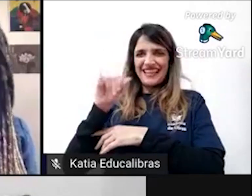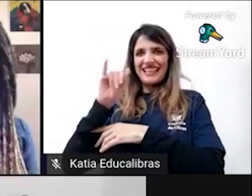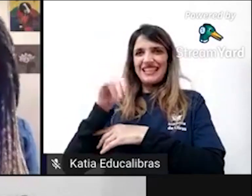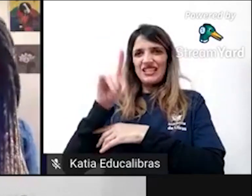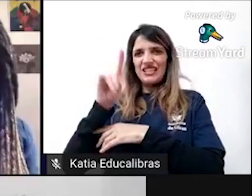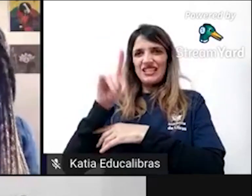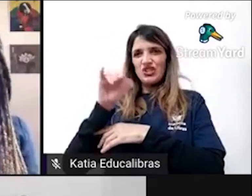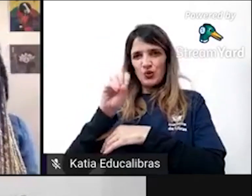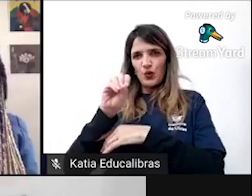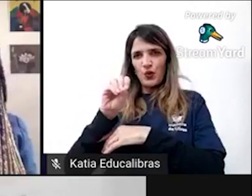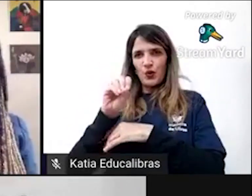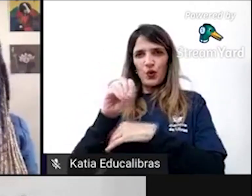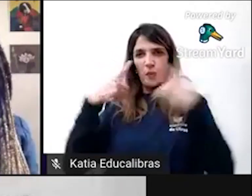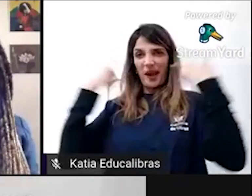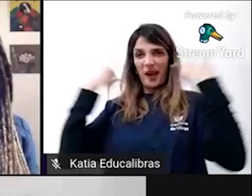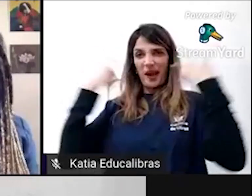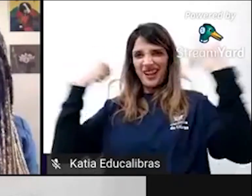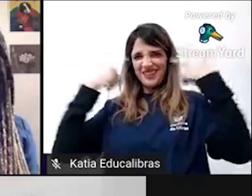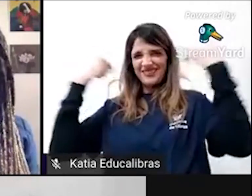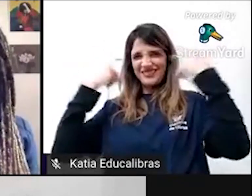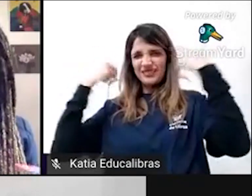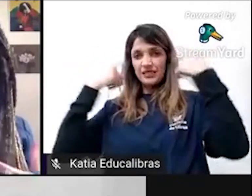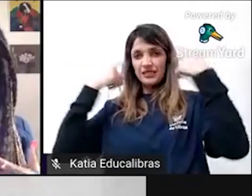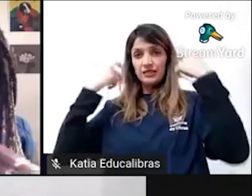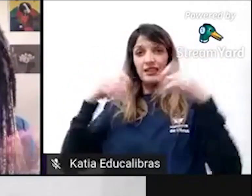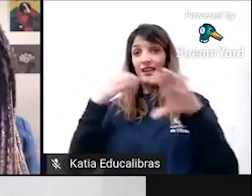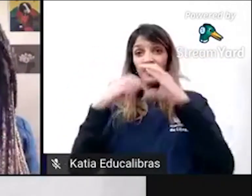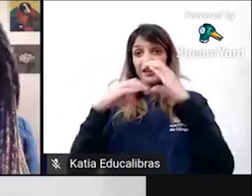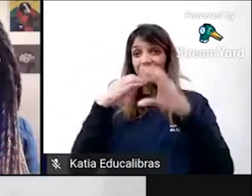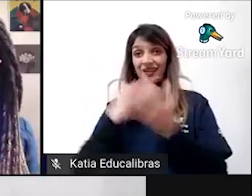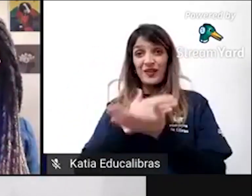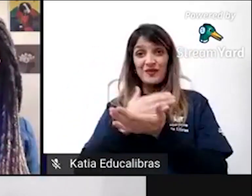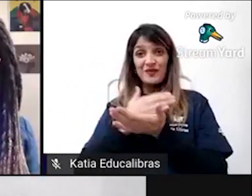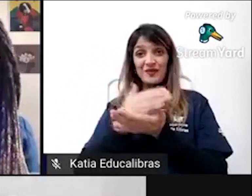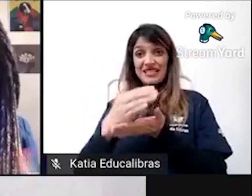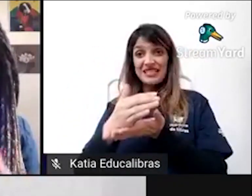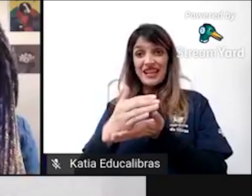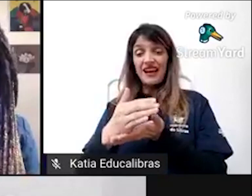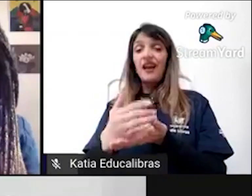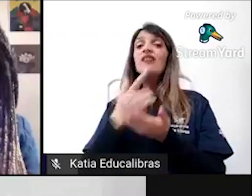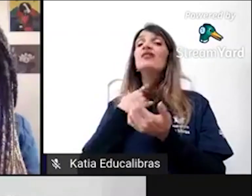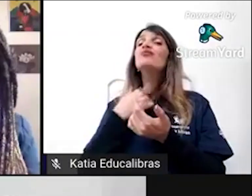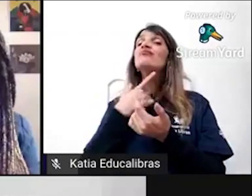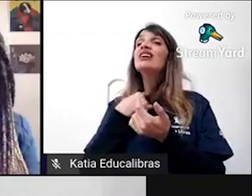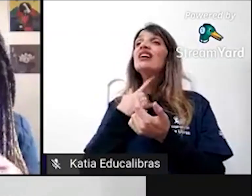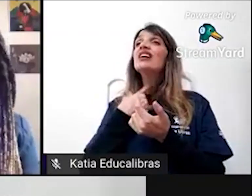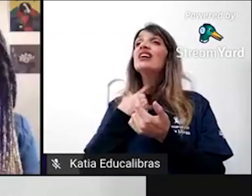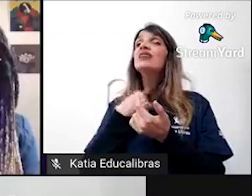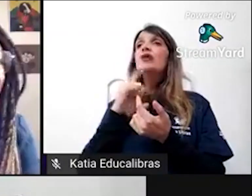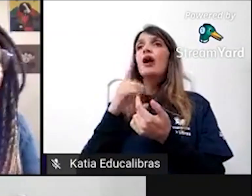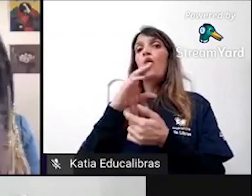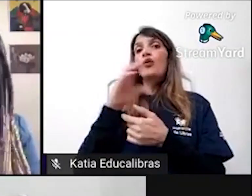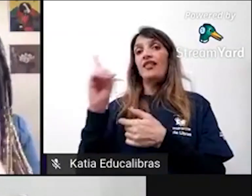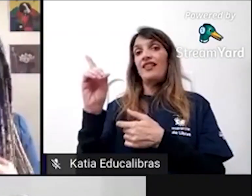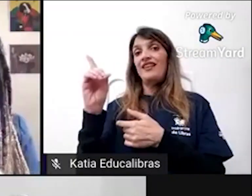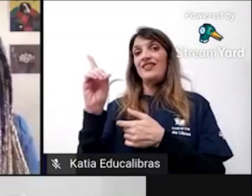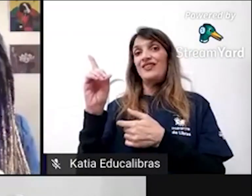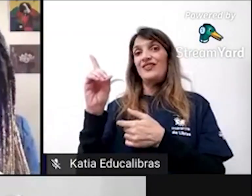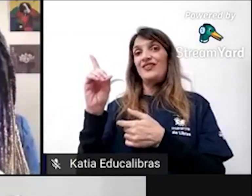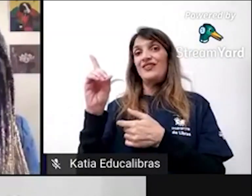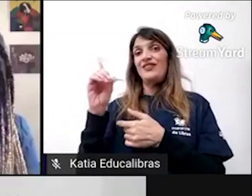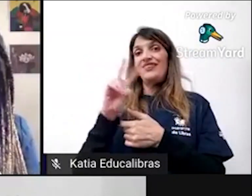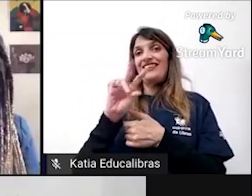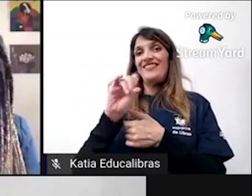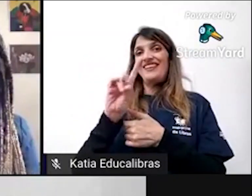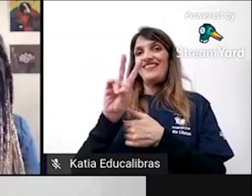fazer barulho, índio. E super cheia de boa vontade, até que uma coordenadora pedagógica, Viviane da Silva é o